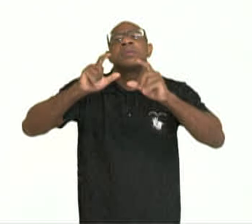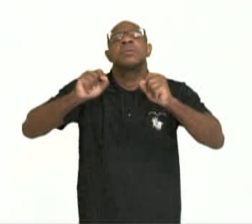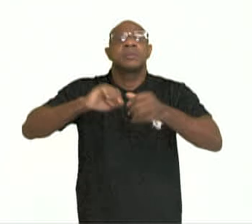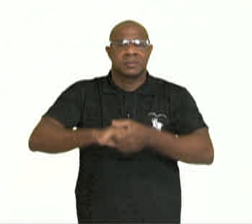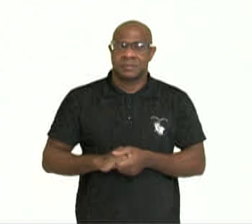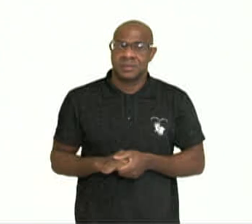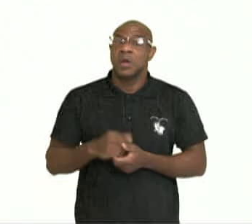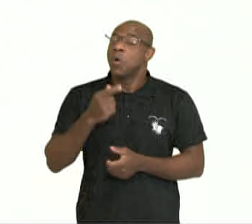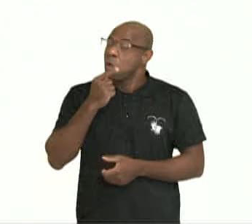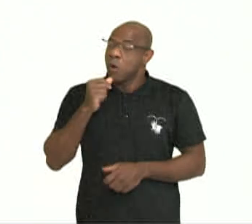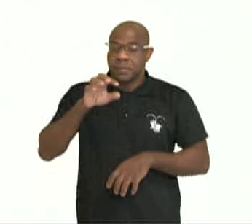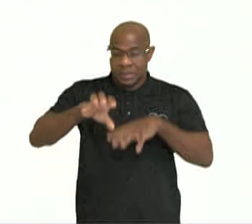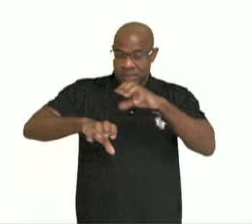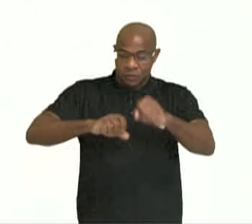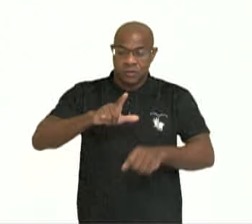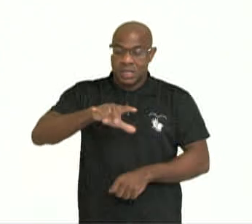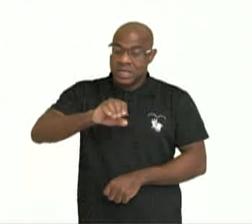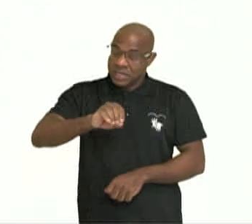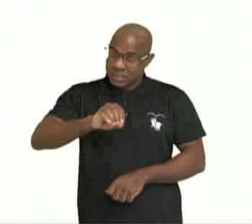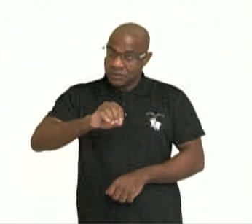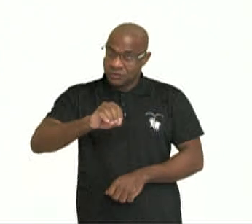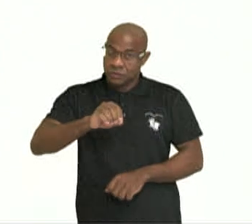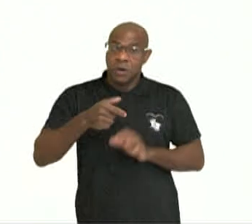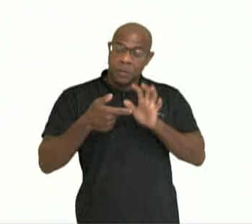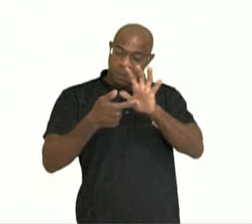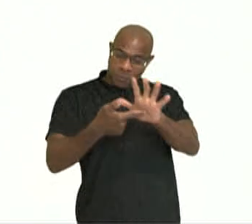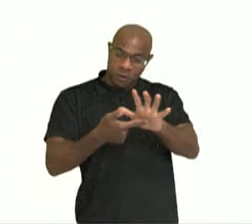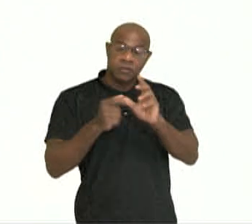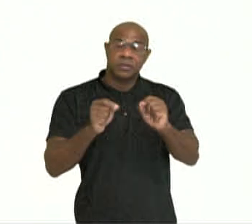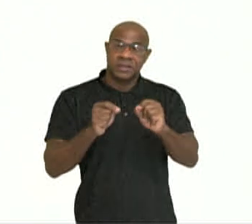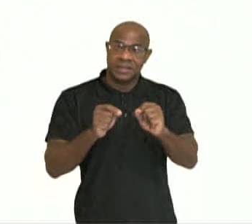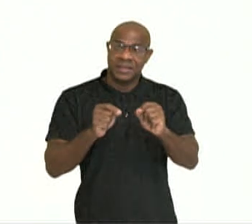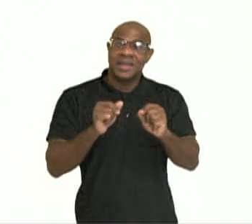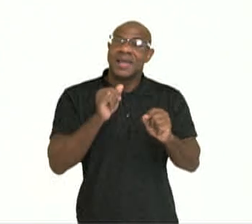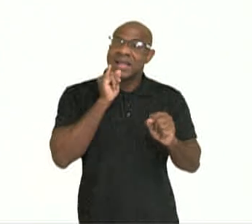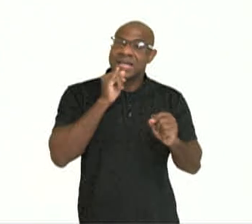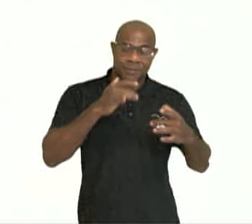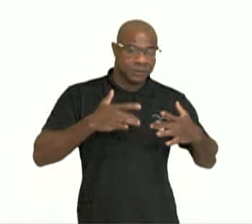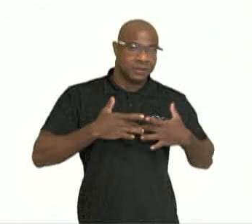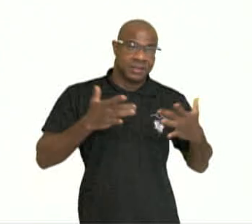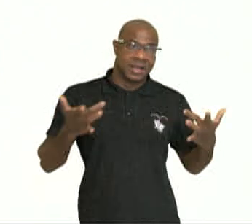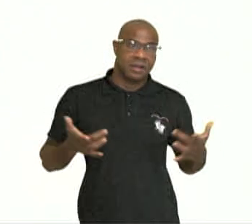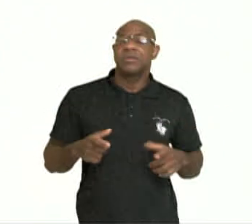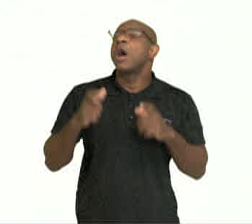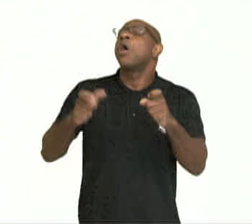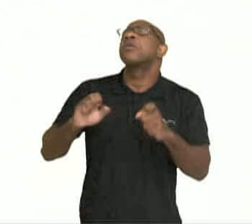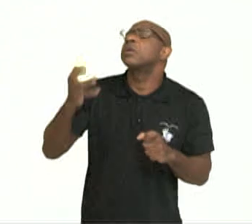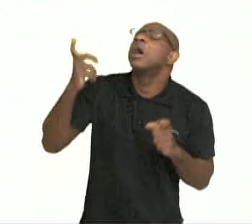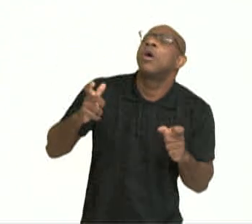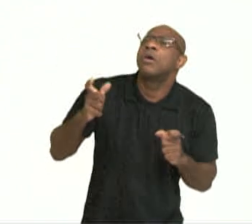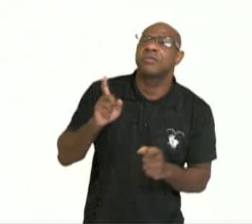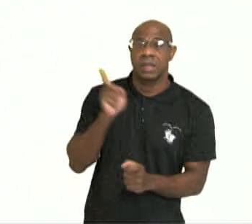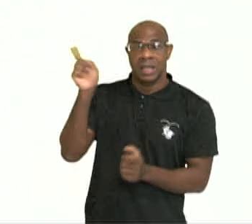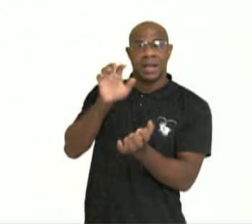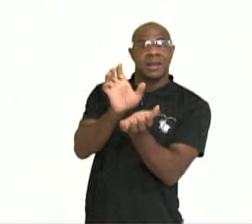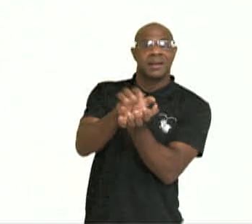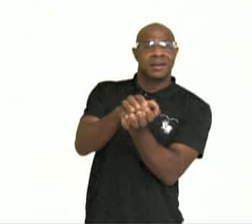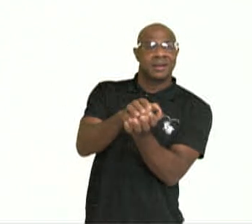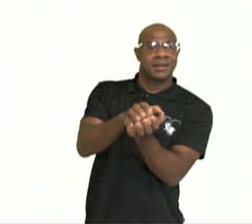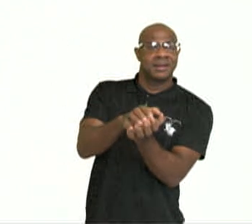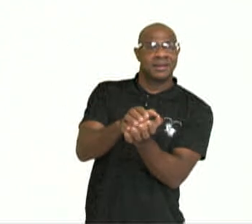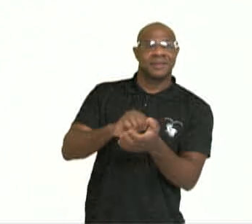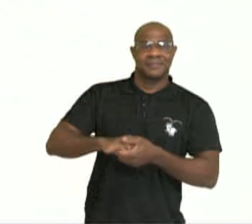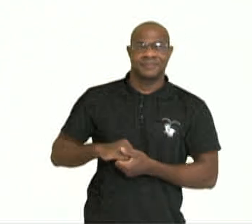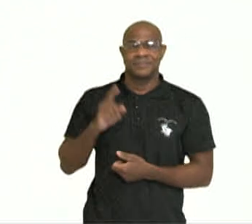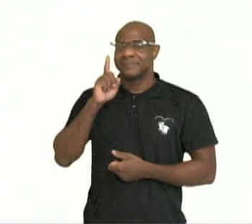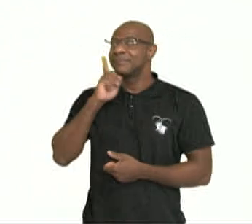de solidariedade. Onde ocorreu? É em Pernambuco. Foi isso que você fez? Ótimo, isso é fácil, né? Sempre